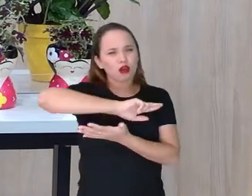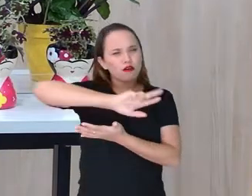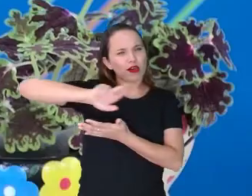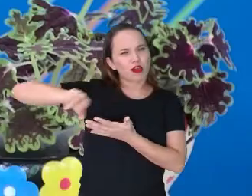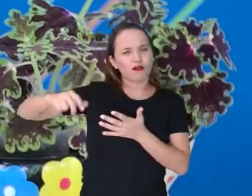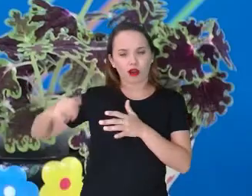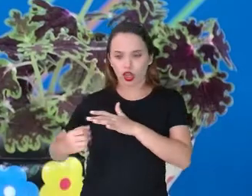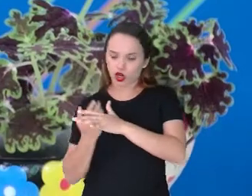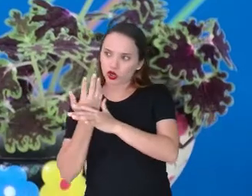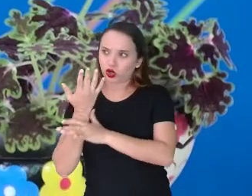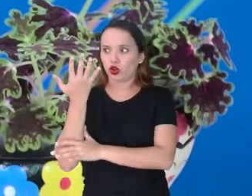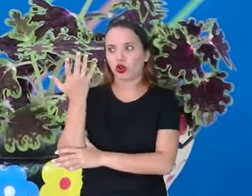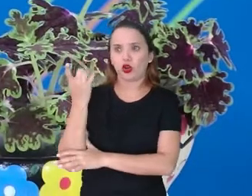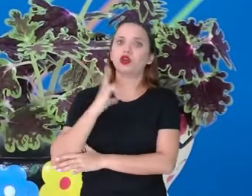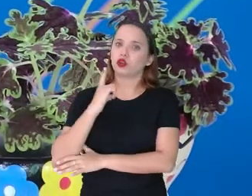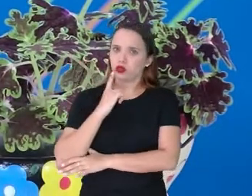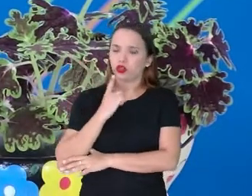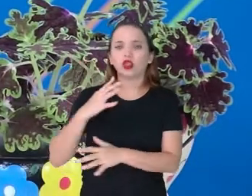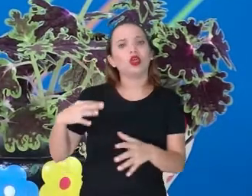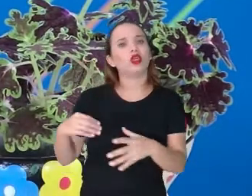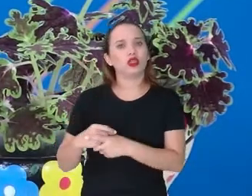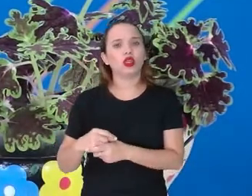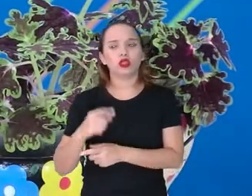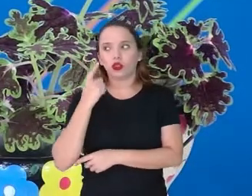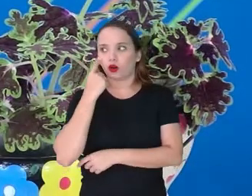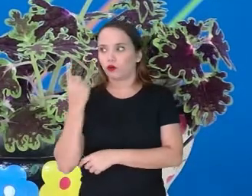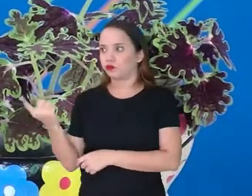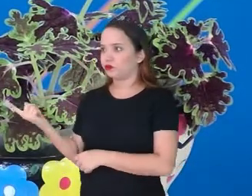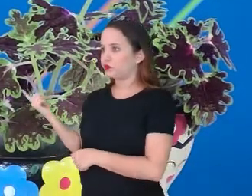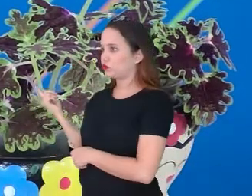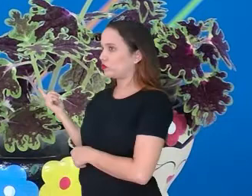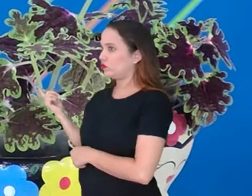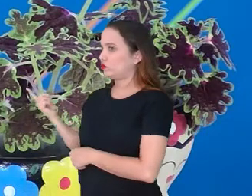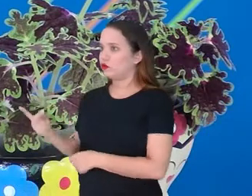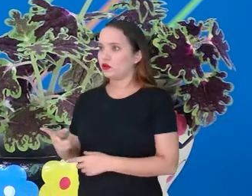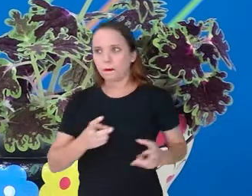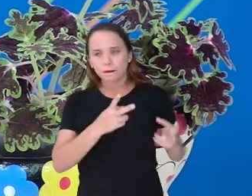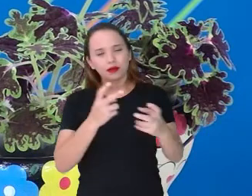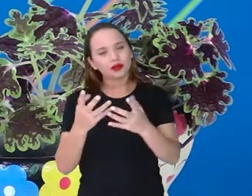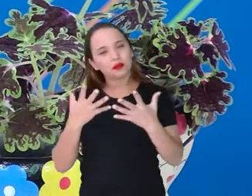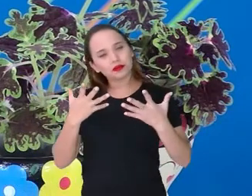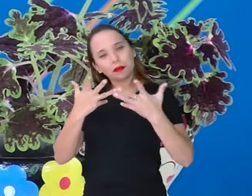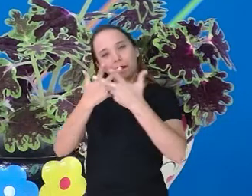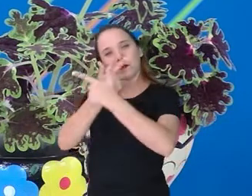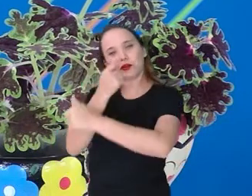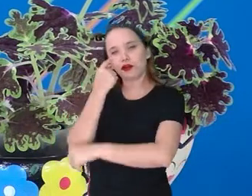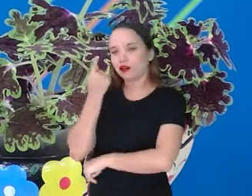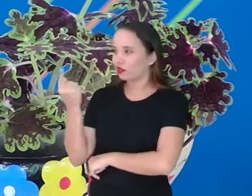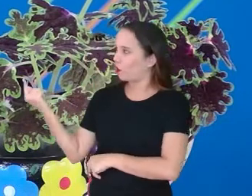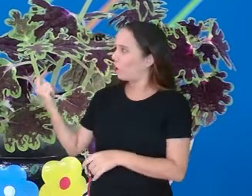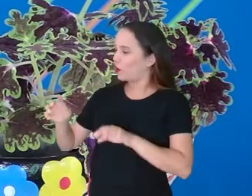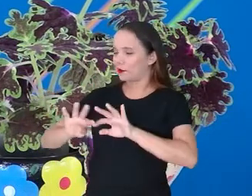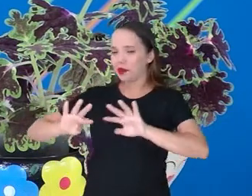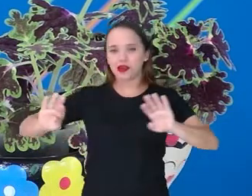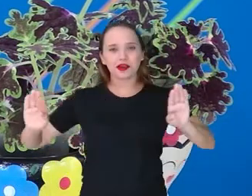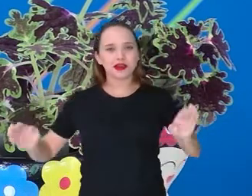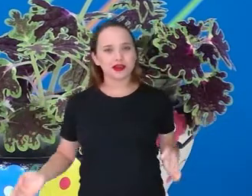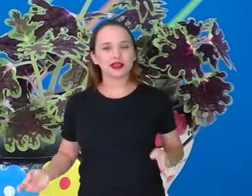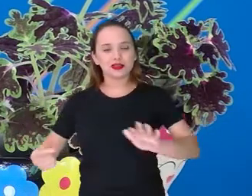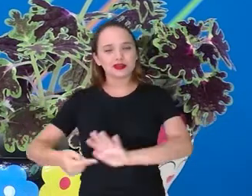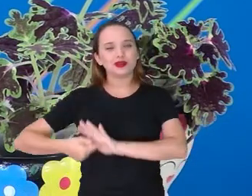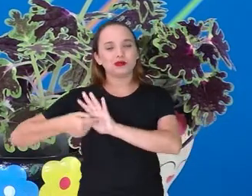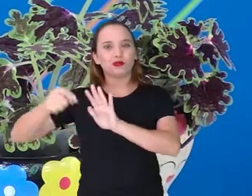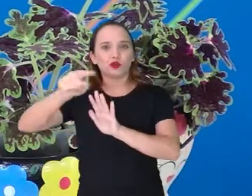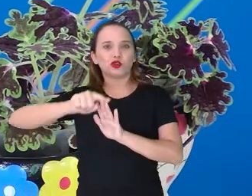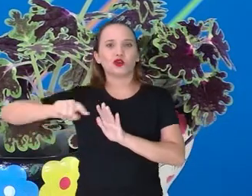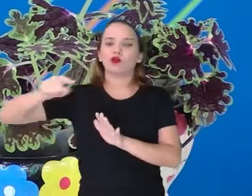aí essas organelas celulares, tá certo? Observem aí como está aqui bonito a nossa mesa aqui, mostrando a vocês,